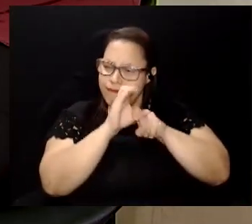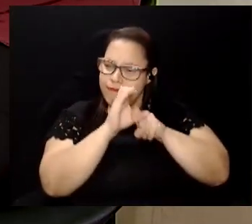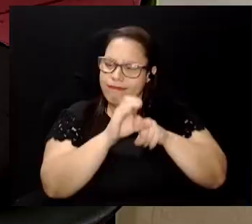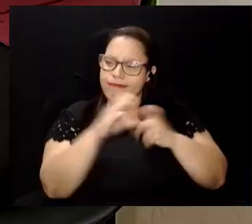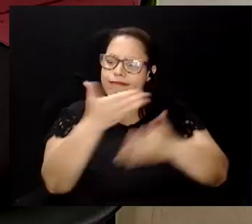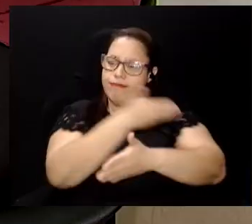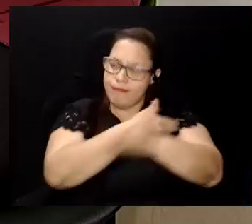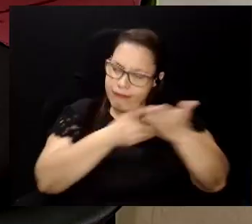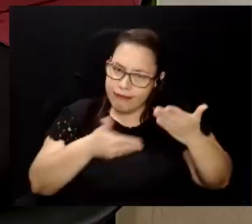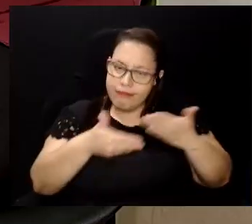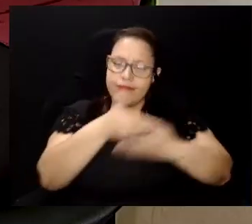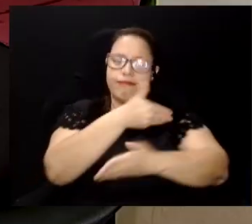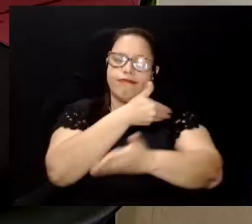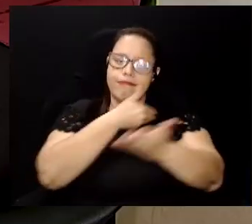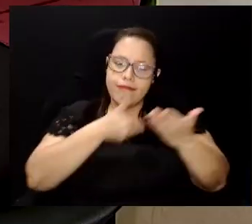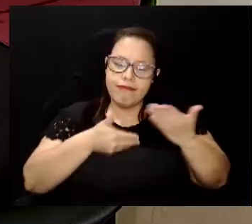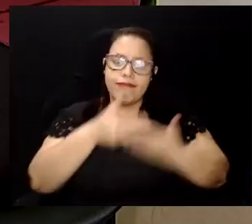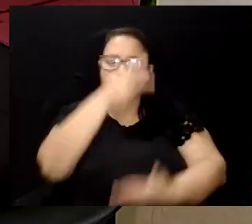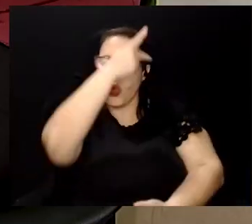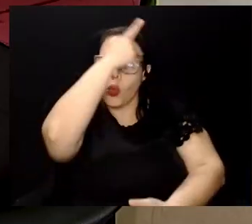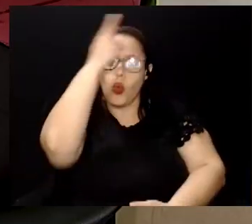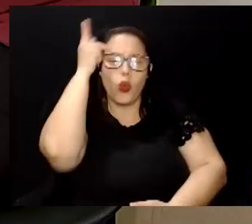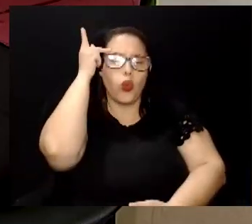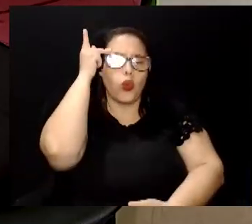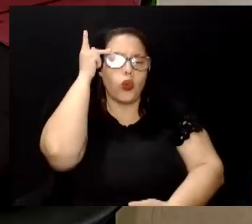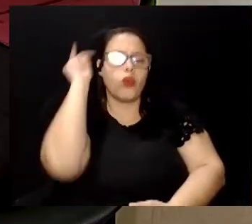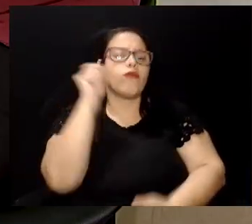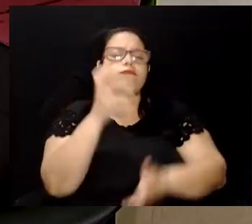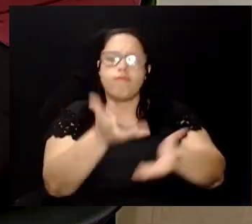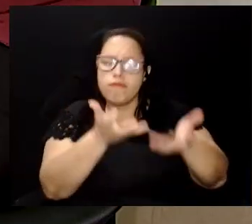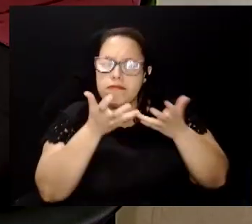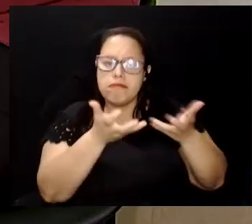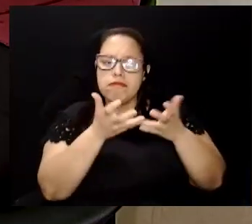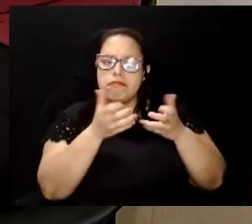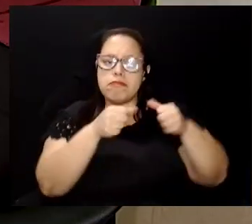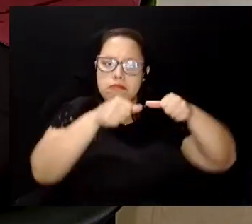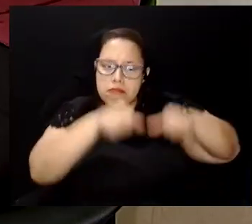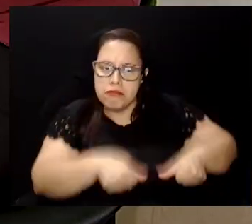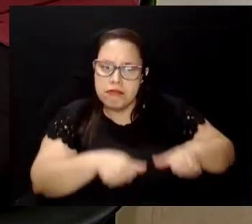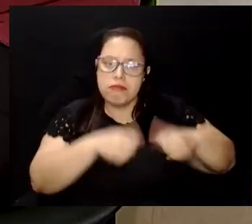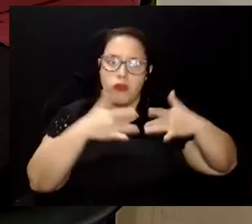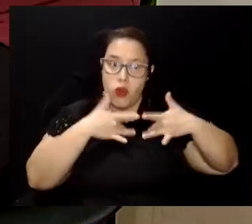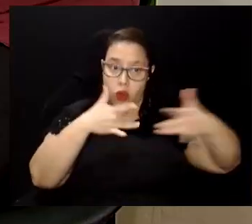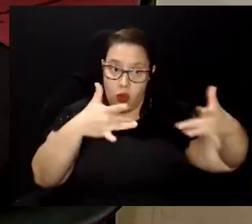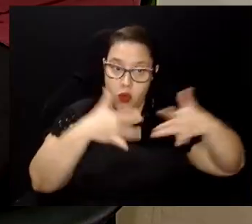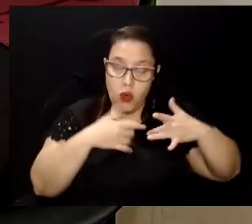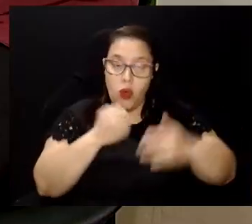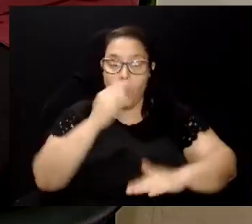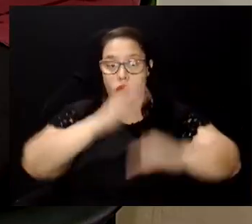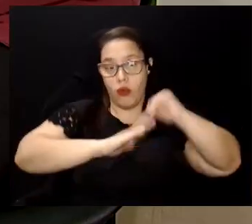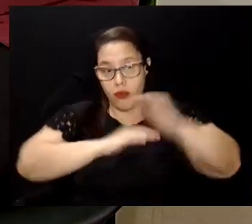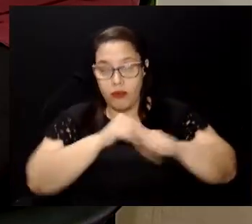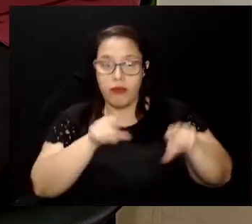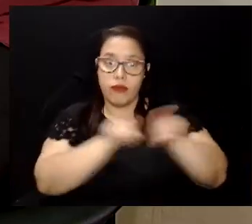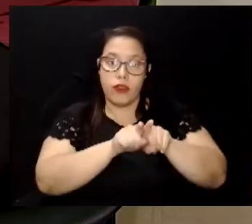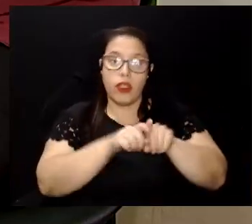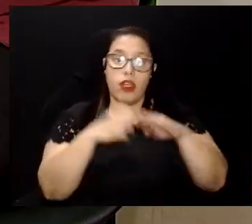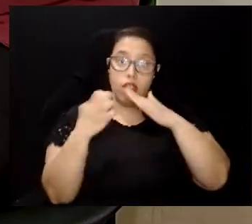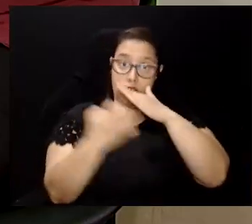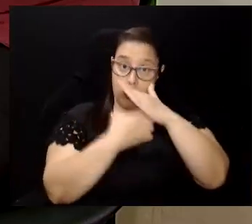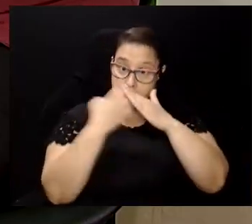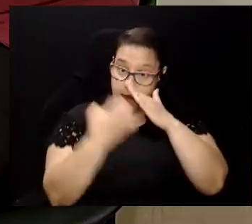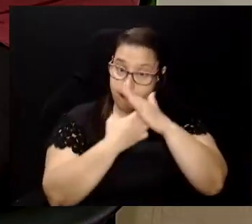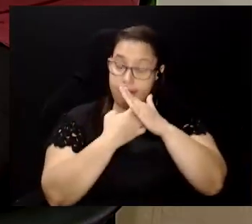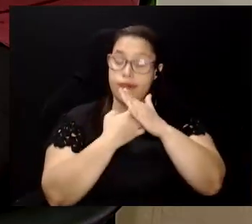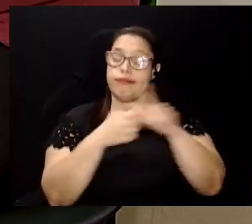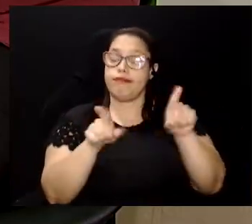de pessoas que queiram estar fazendo doações ou prestar serviço, mas também de empresas, né? Porque as empresas,